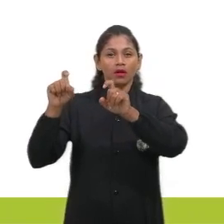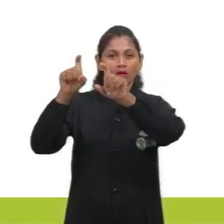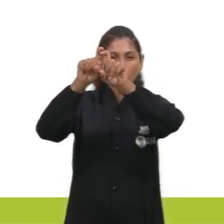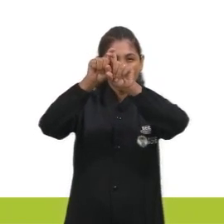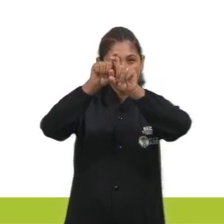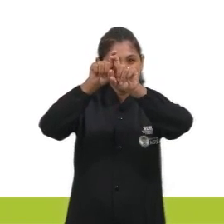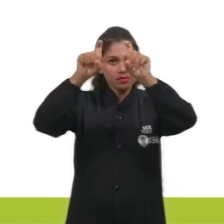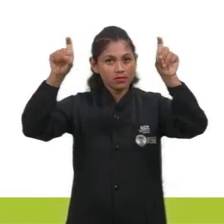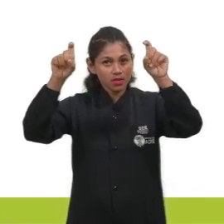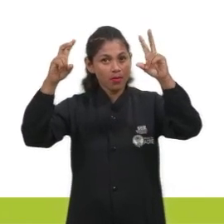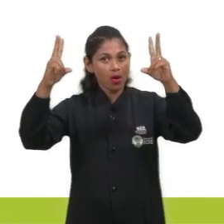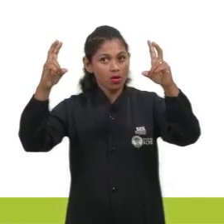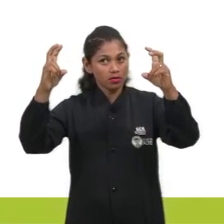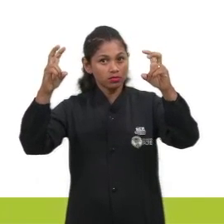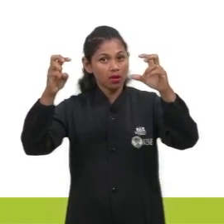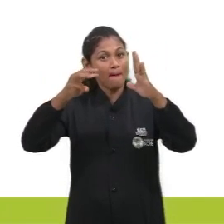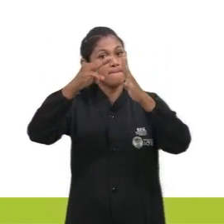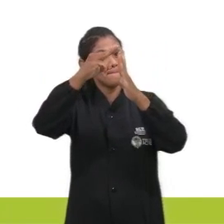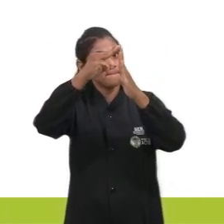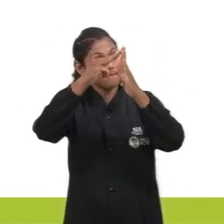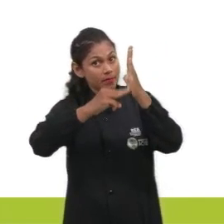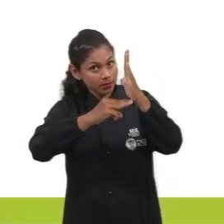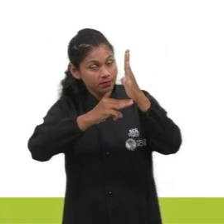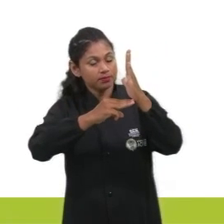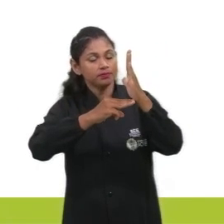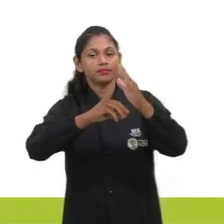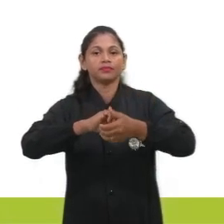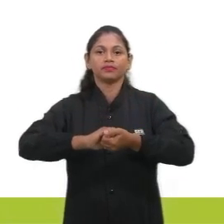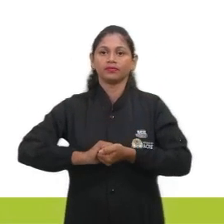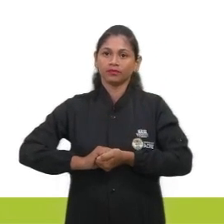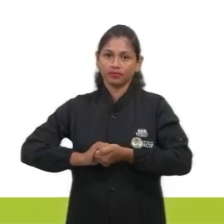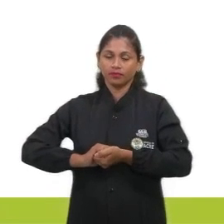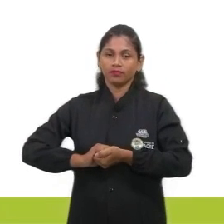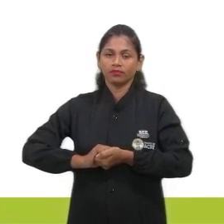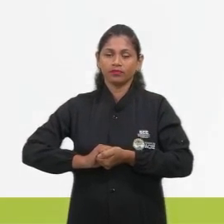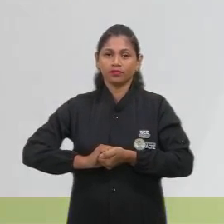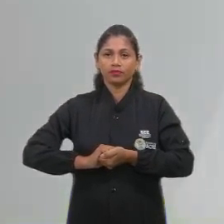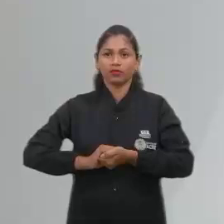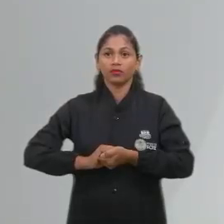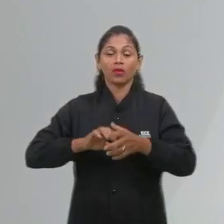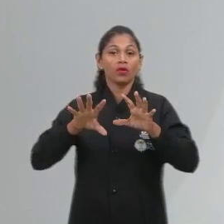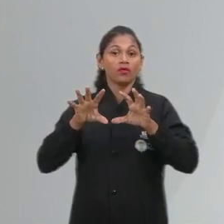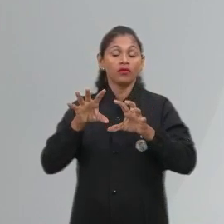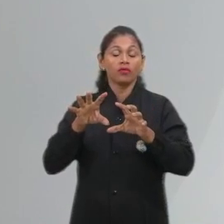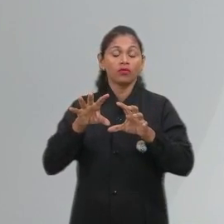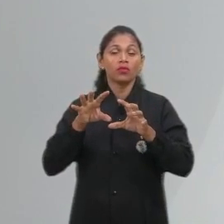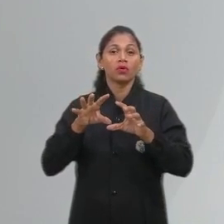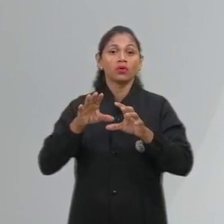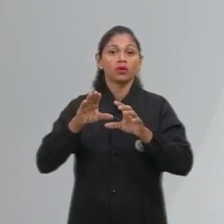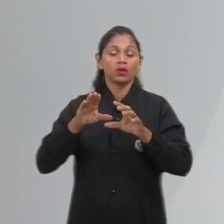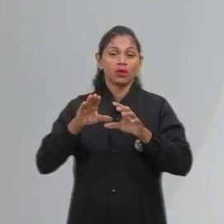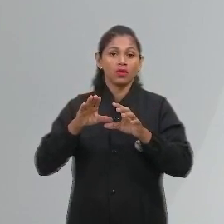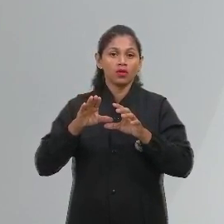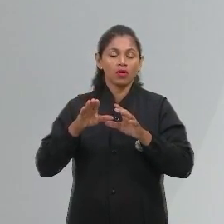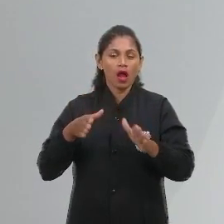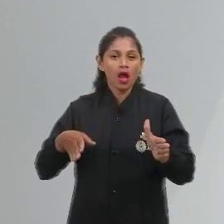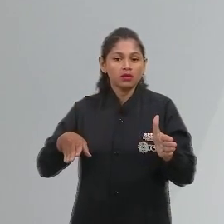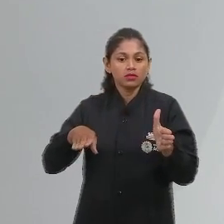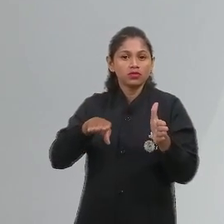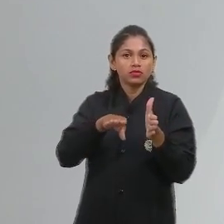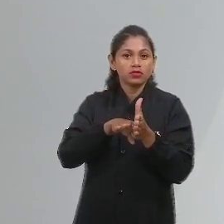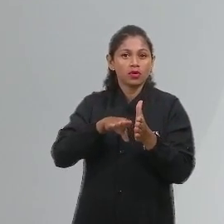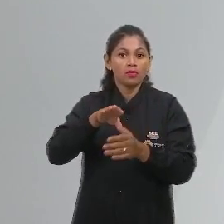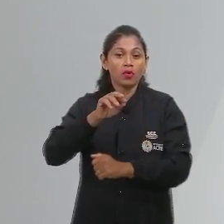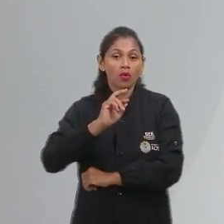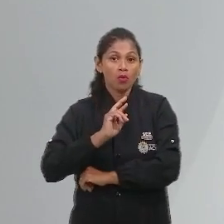todos vocês, o método. Então, nós temos assim, forma pela qual alcançamos um